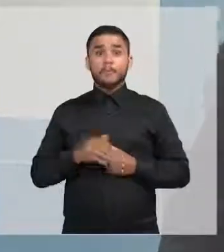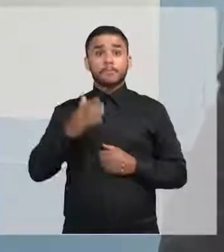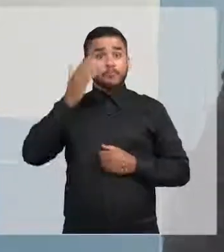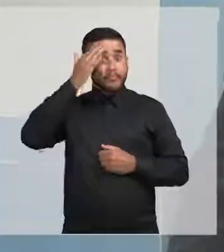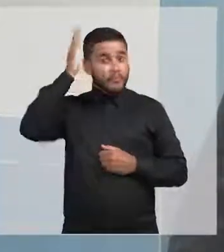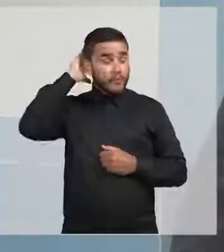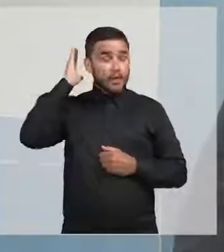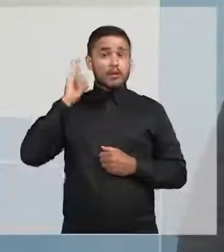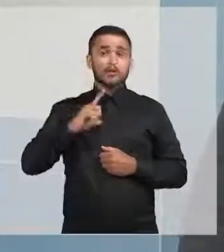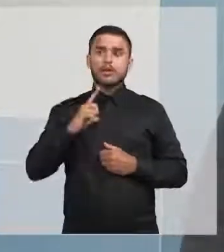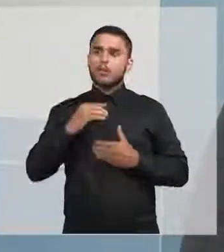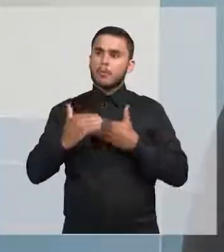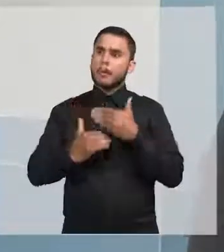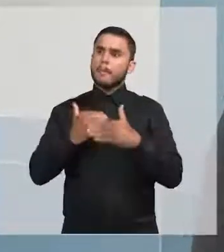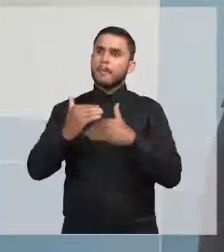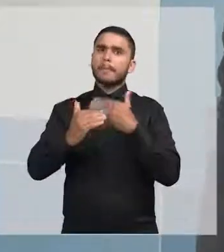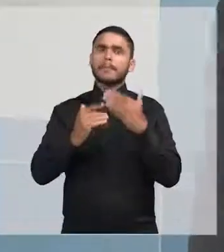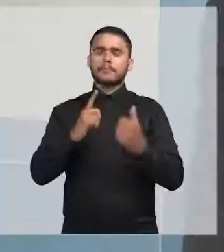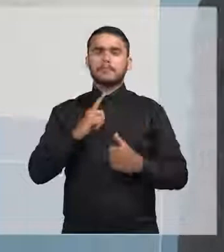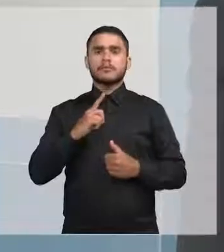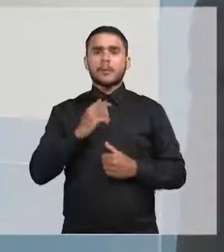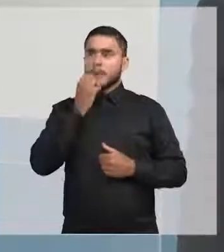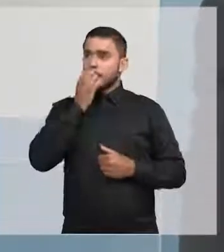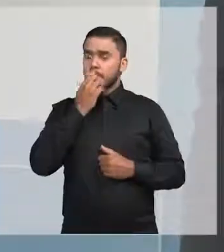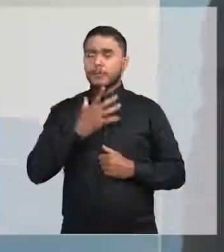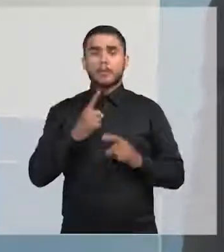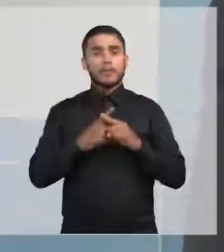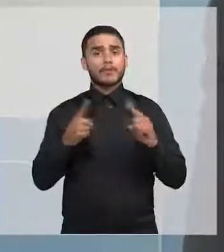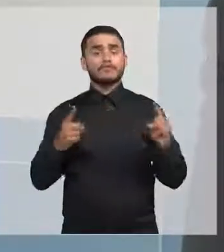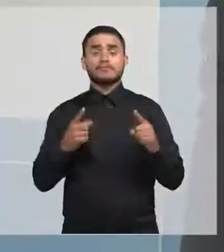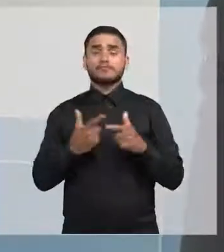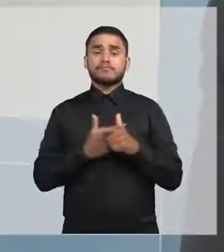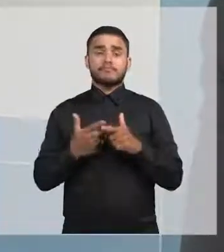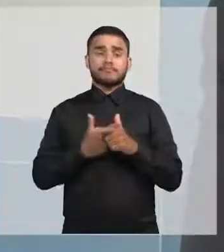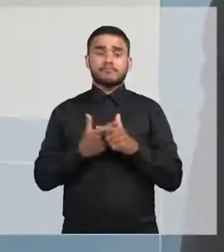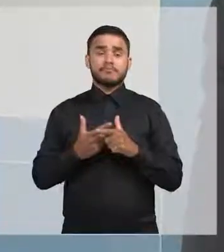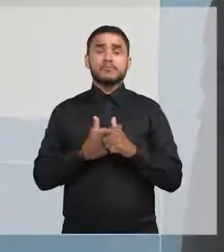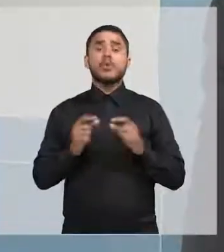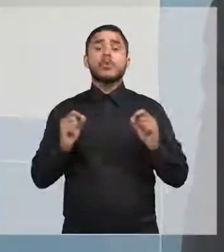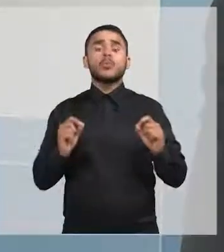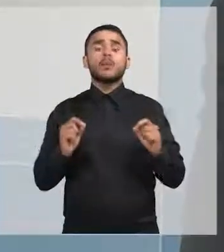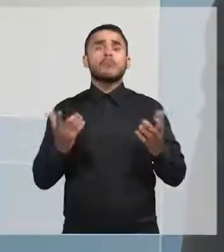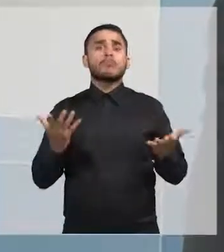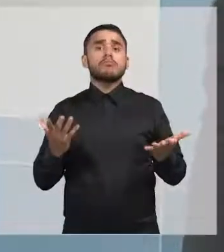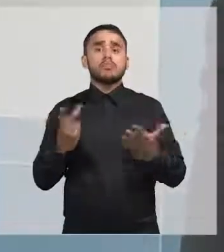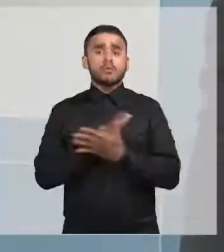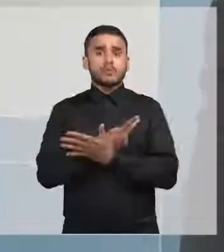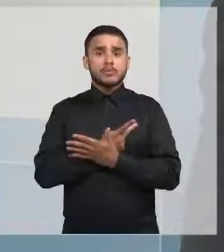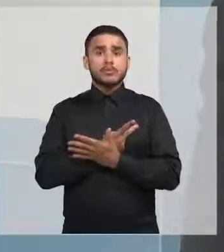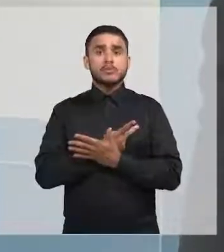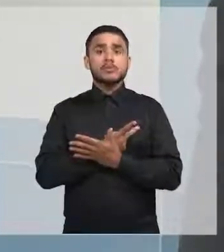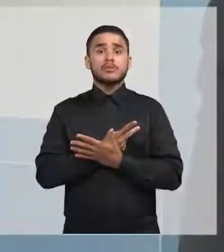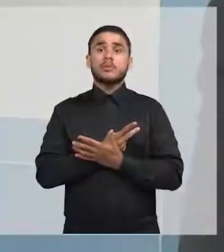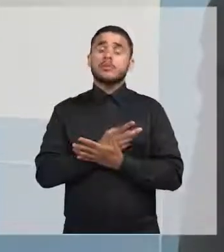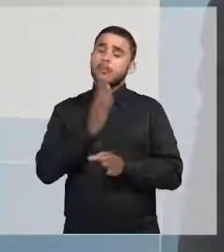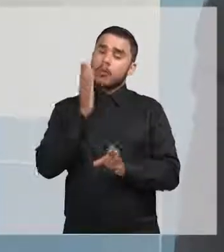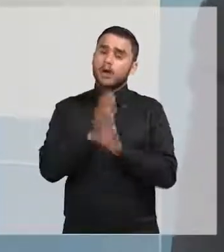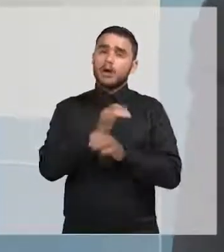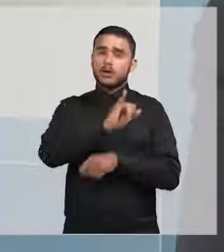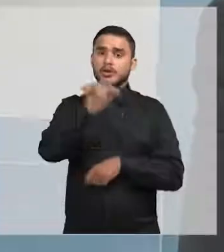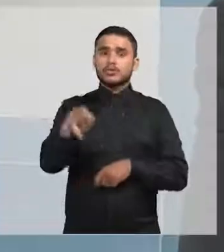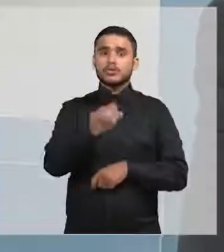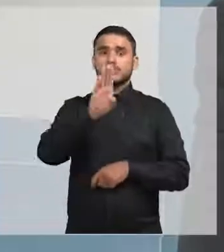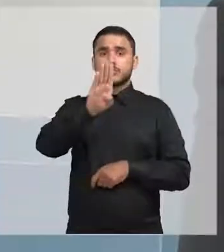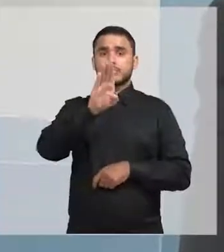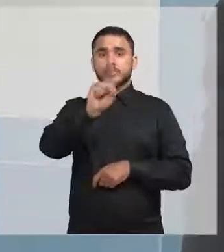era para ter acontecido um crescimento já vantajoso. Não aconteceu por quê, Cássio? Mentira, não. Por conta da JBS, cara.